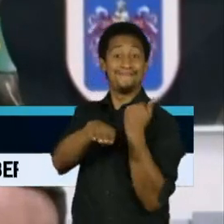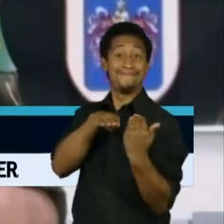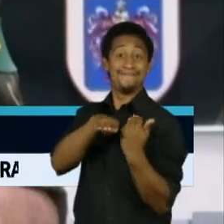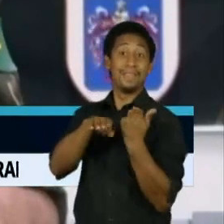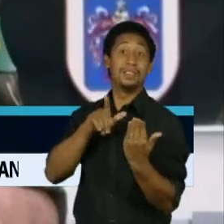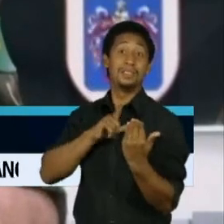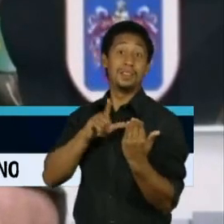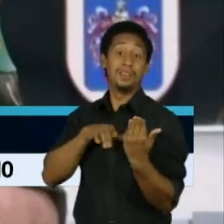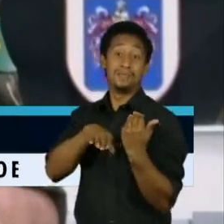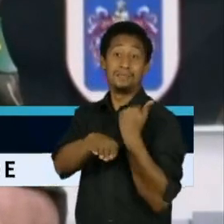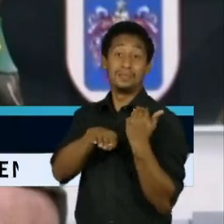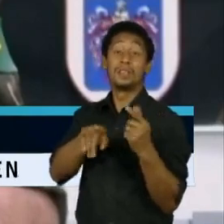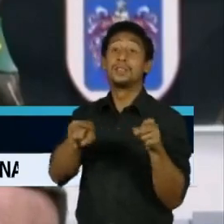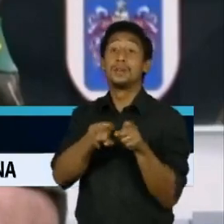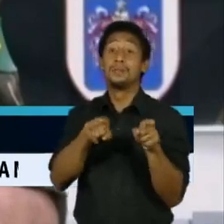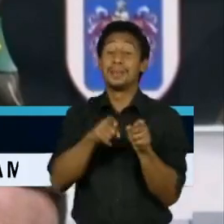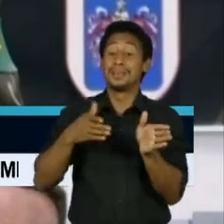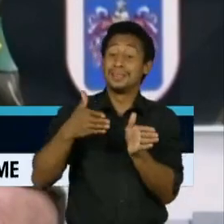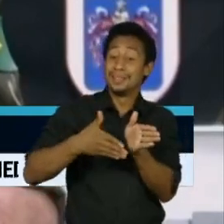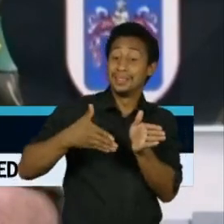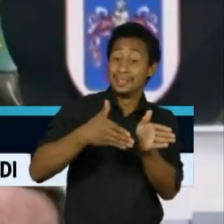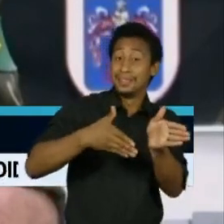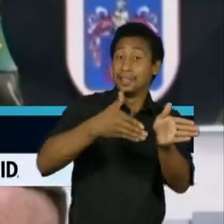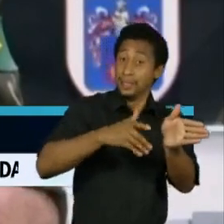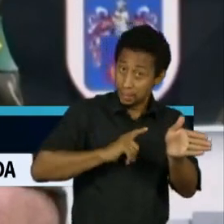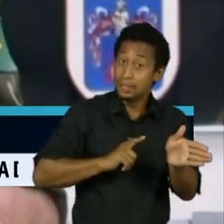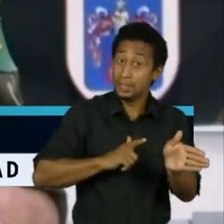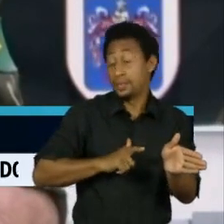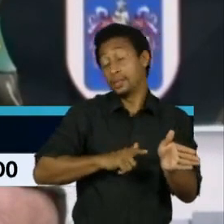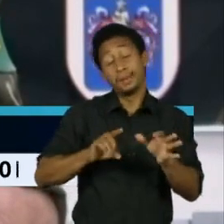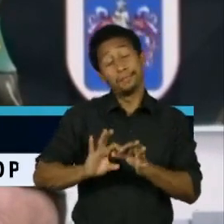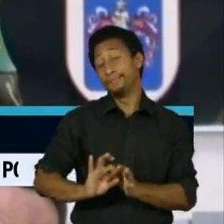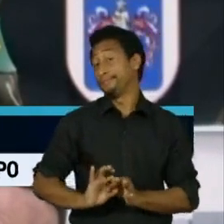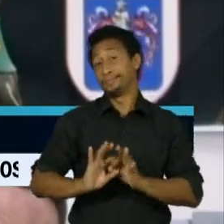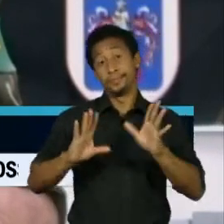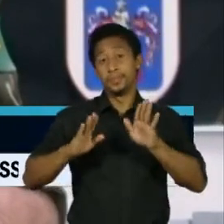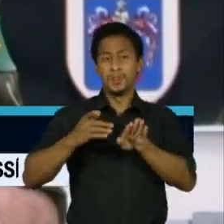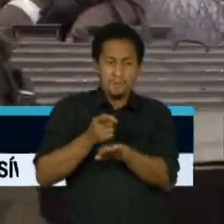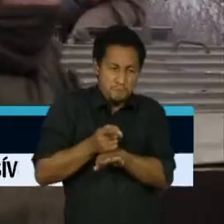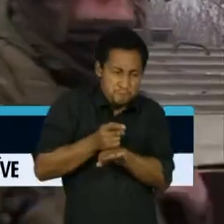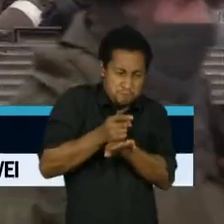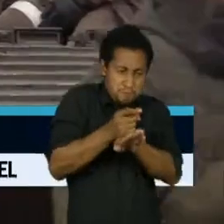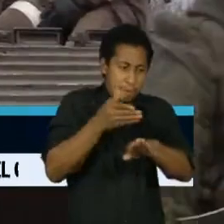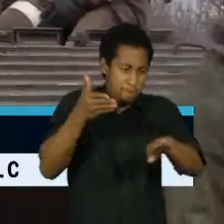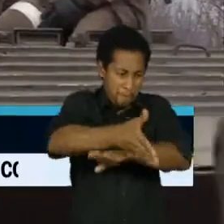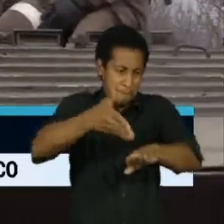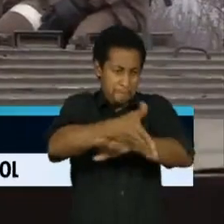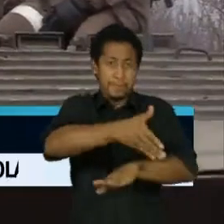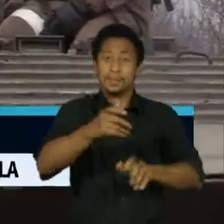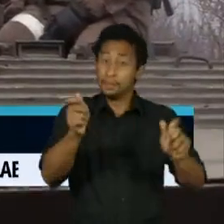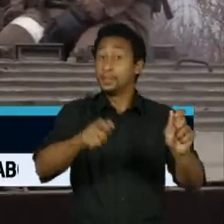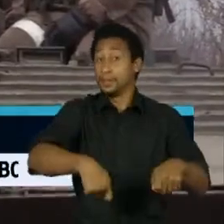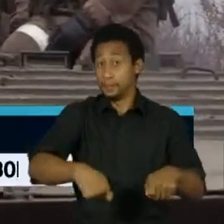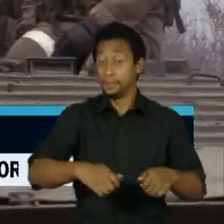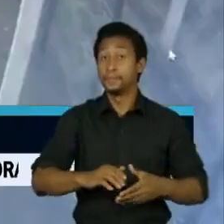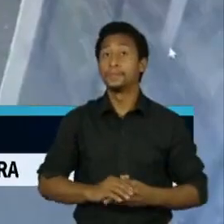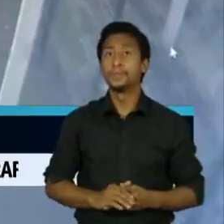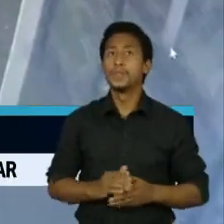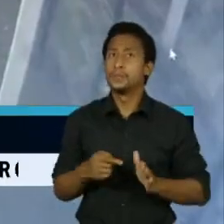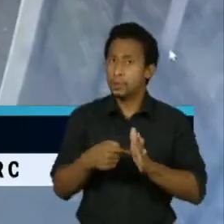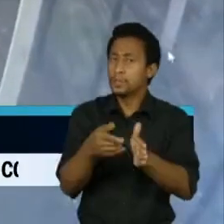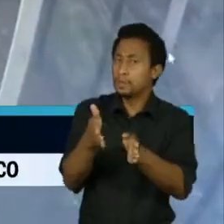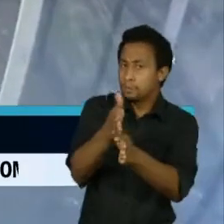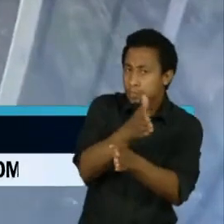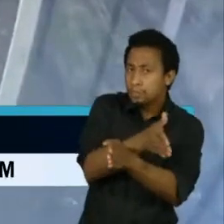interior aí de ferrovias, ela favorece naturalmente ações ofensivas. Esta mesma fragilidade na